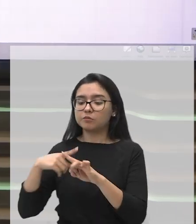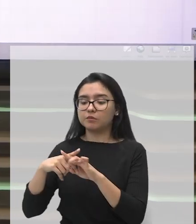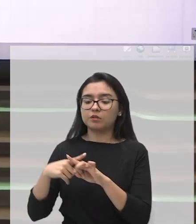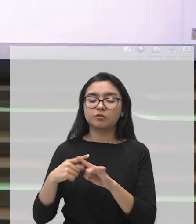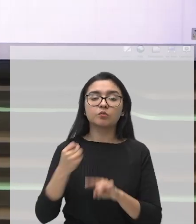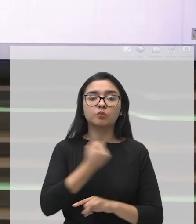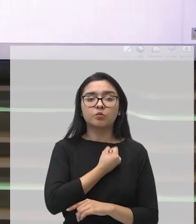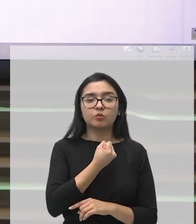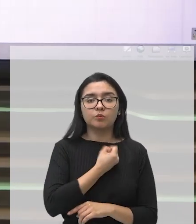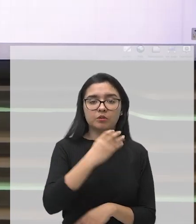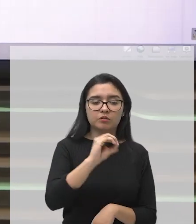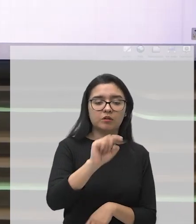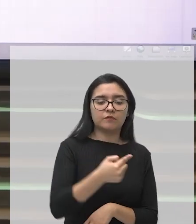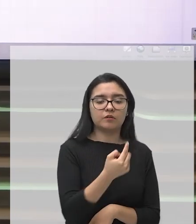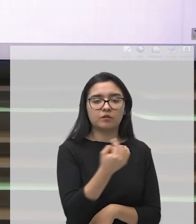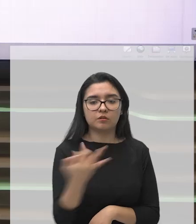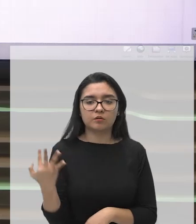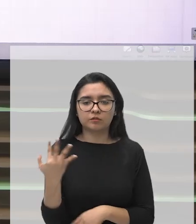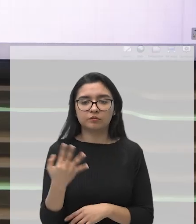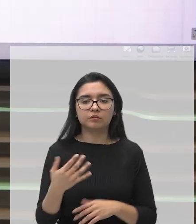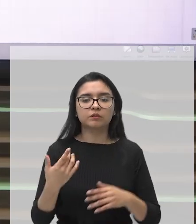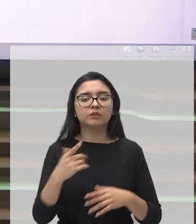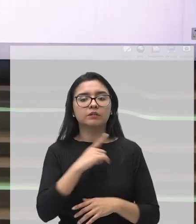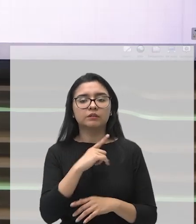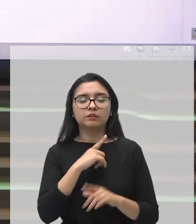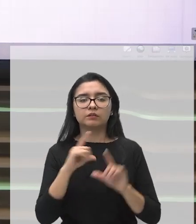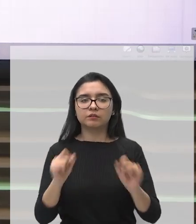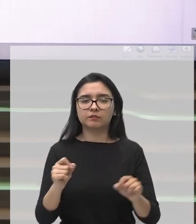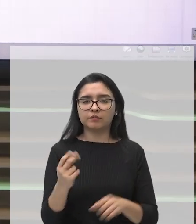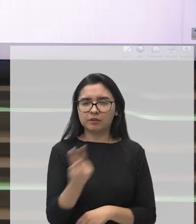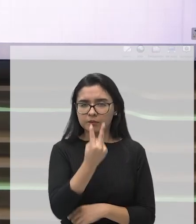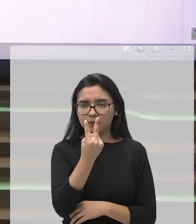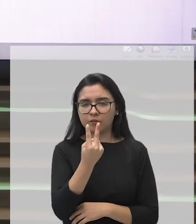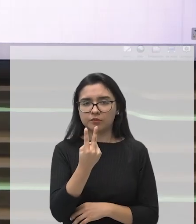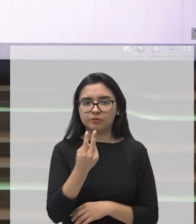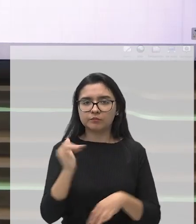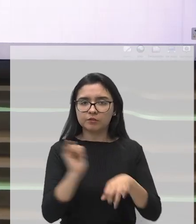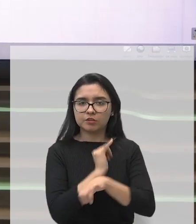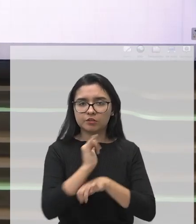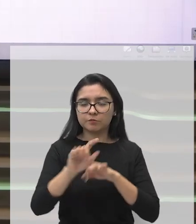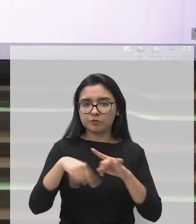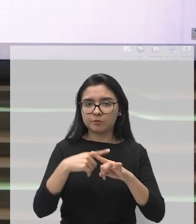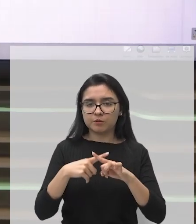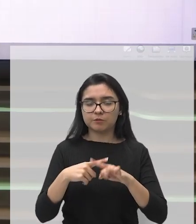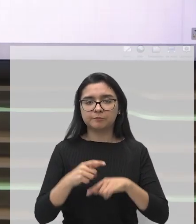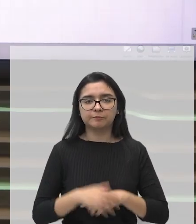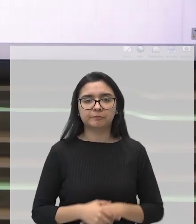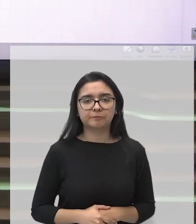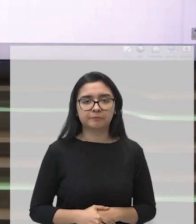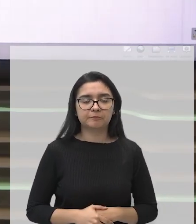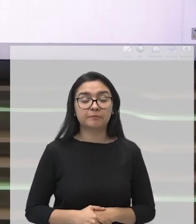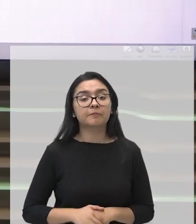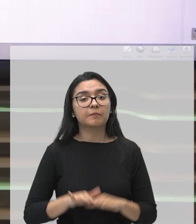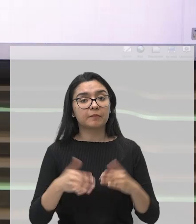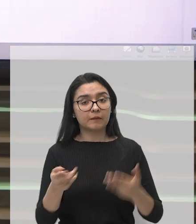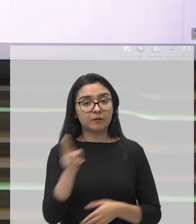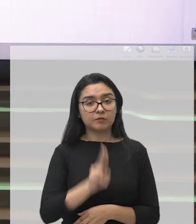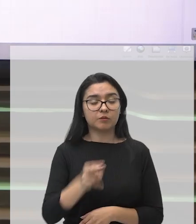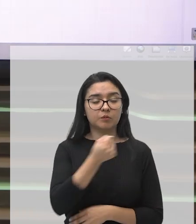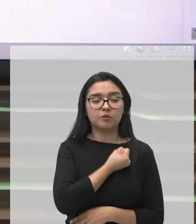por número decimal. Porque nós costumamos dizer que tem pelo menos dois casos de multiplicação, né? É quando nós pegamos um número